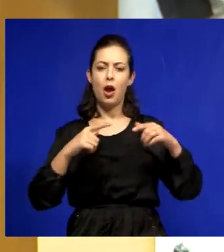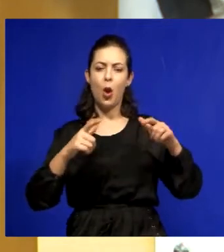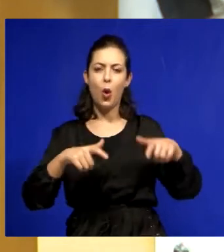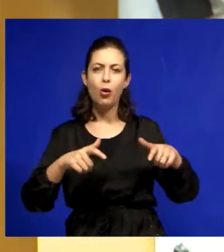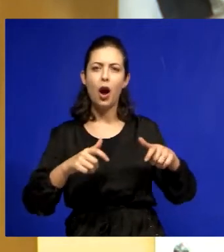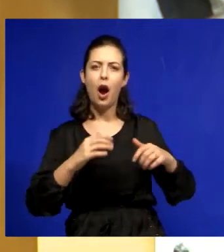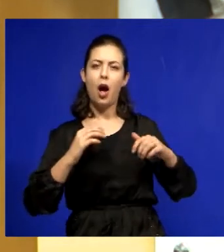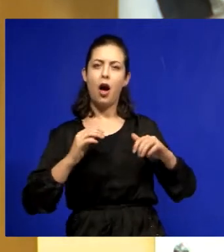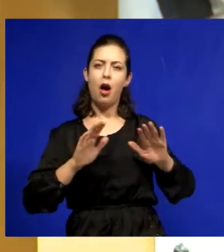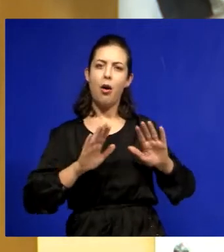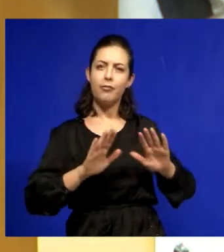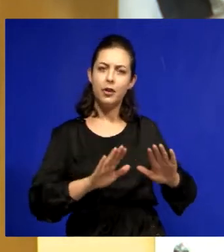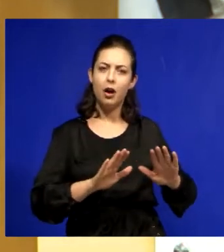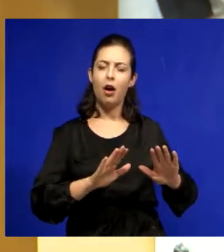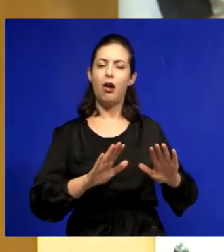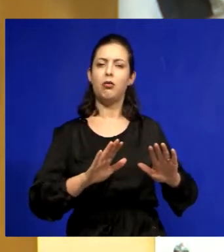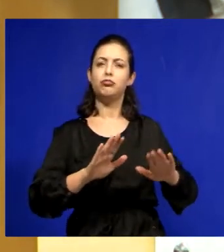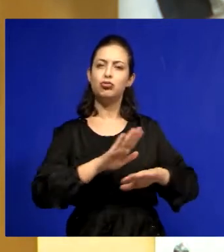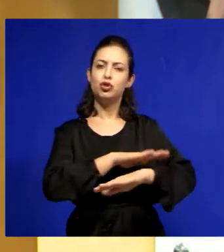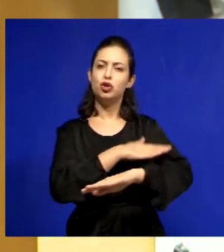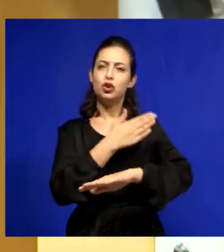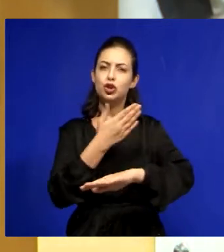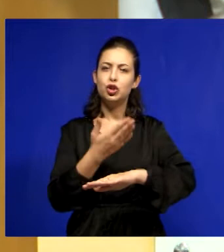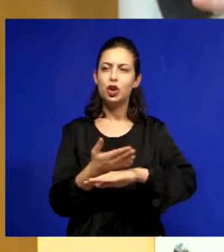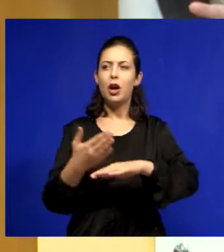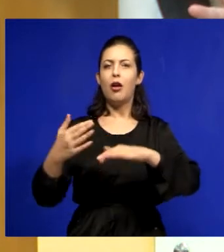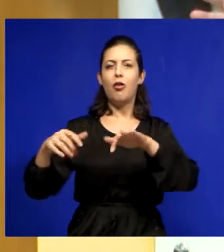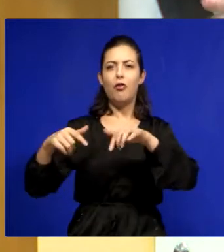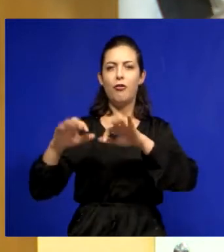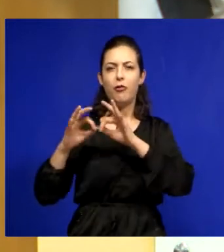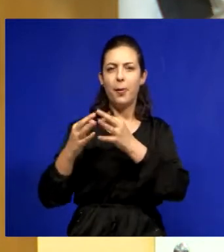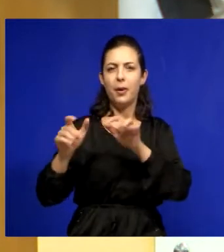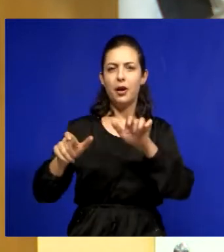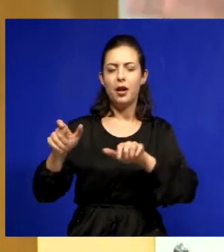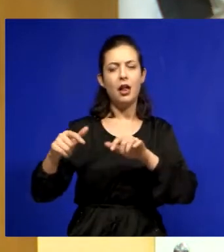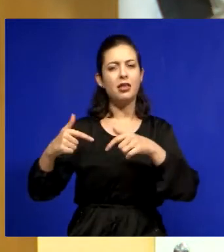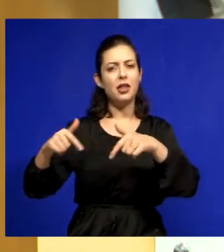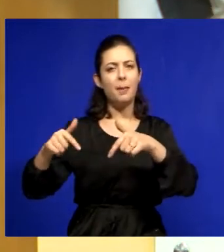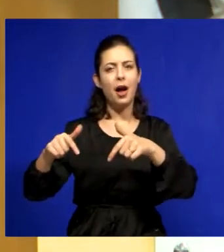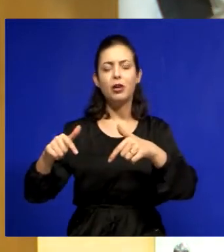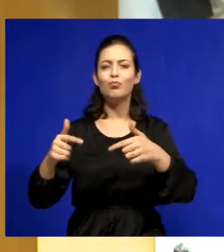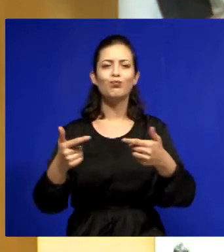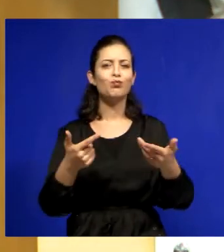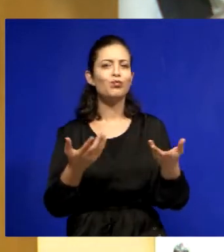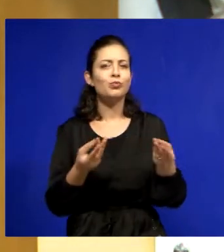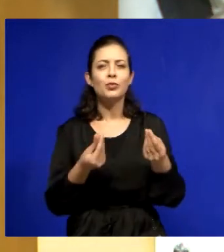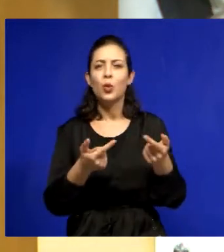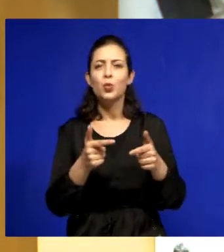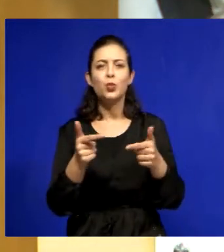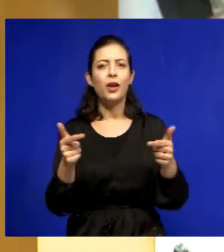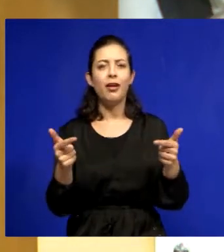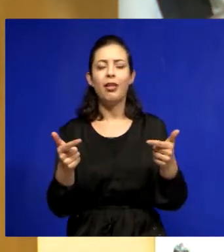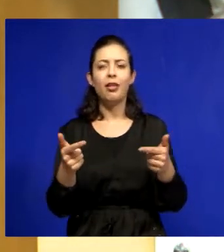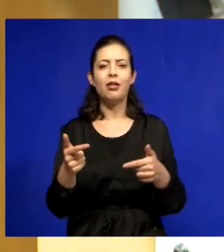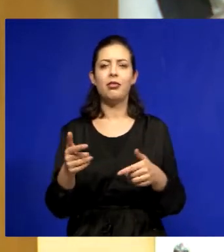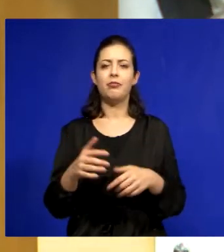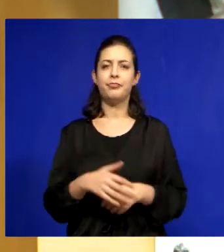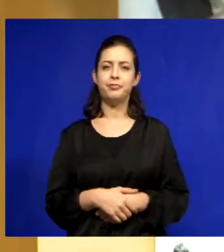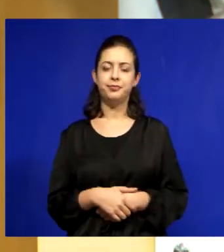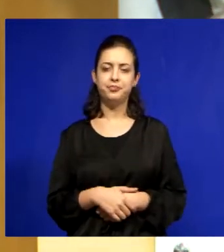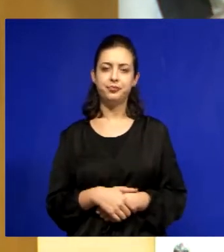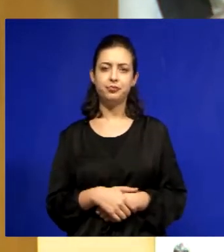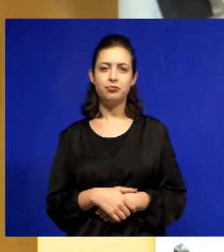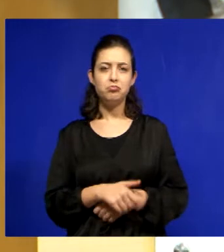pra poder ficar enquanto seus pais trabalham e quanto seus parentes também fazem os afazeres